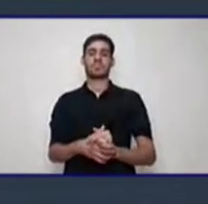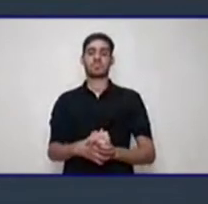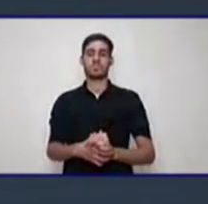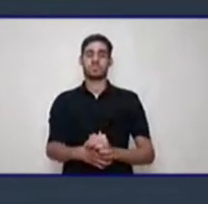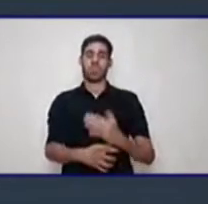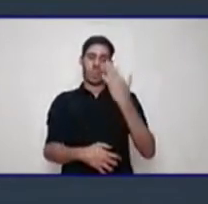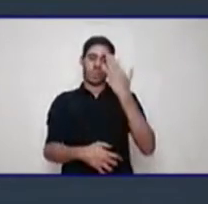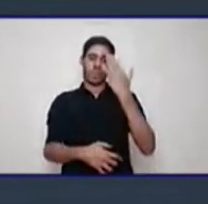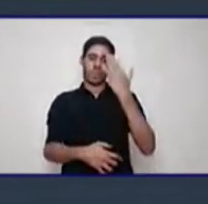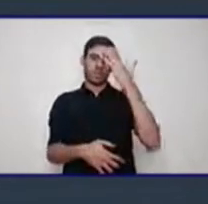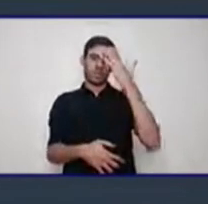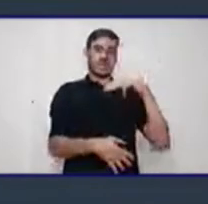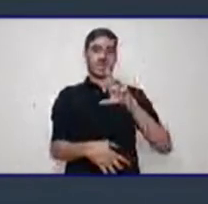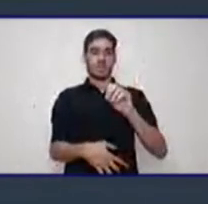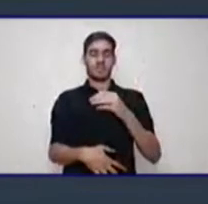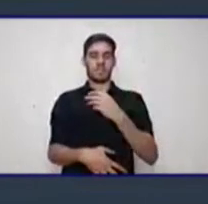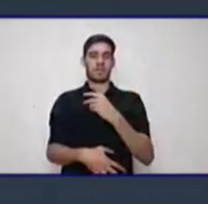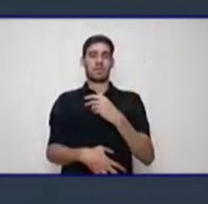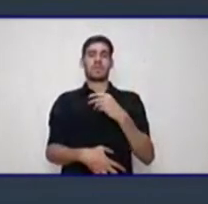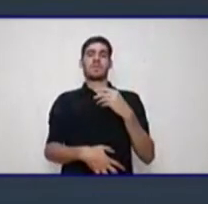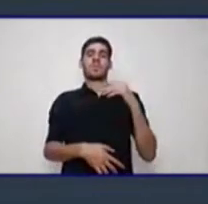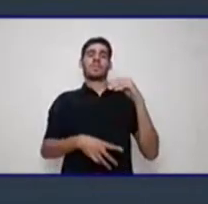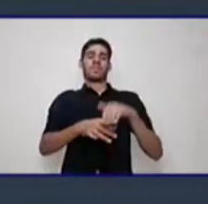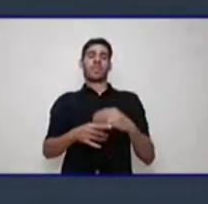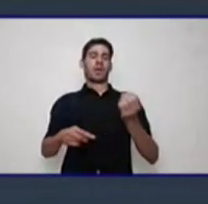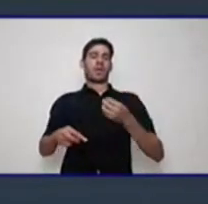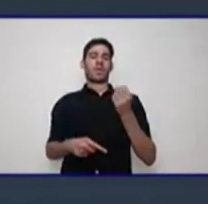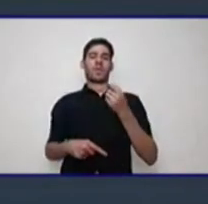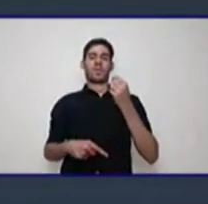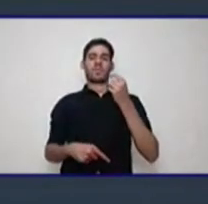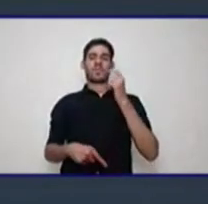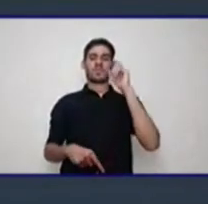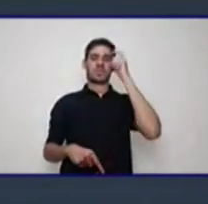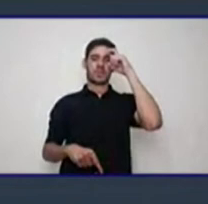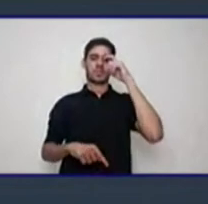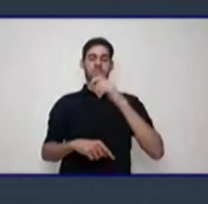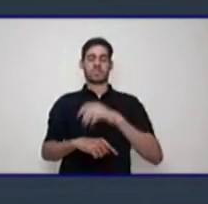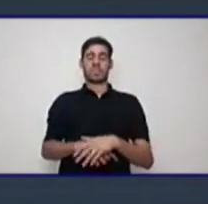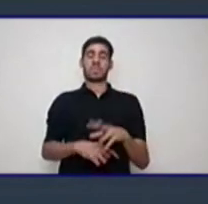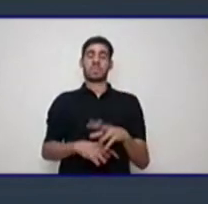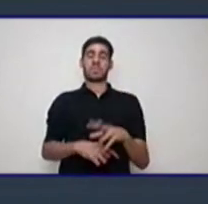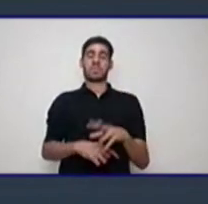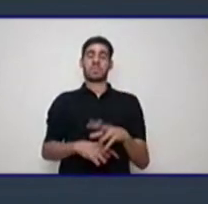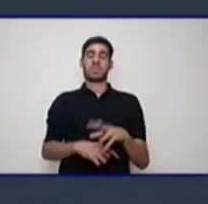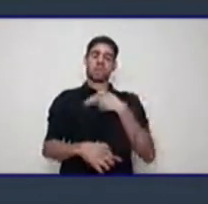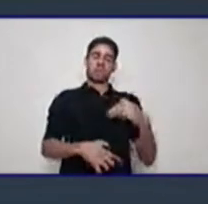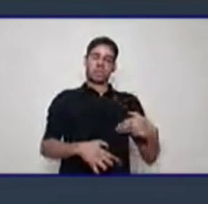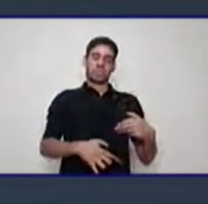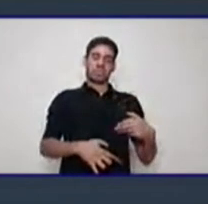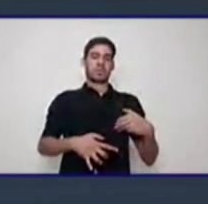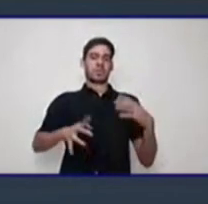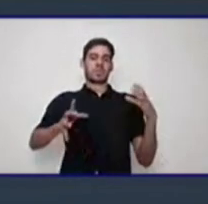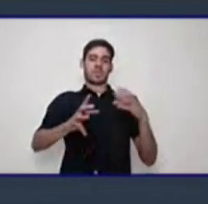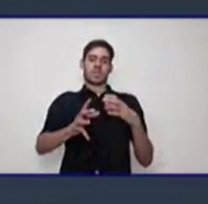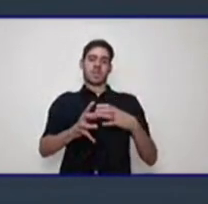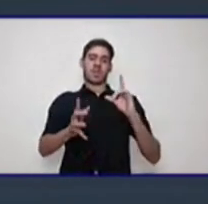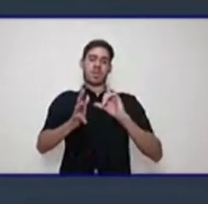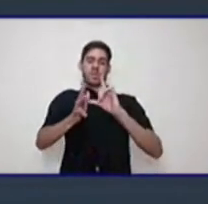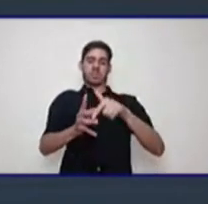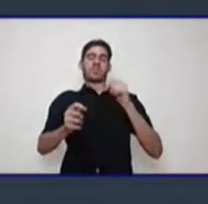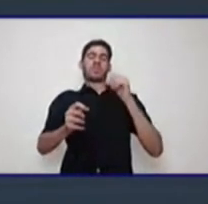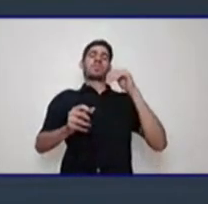Obrigado, ministro Mauro Campeão Marques. Como voto é o ministro Sérgio Banhos. Senhor presidente, senhores ministros, eu adianto que estou